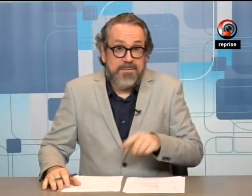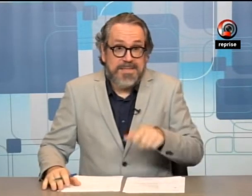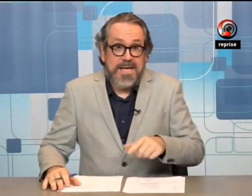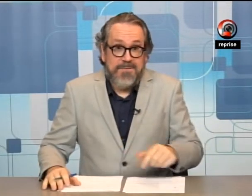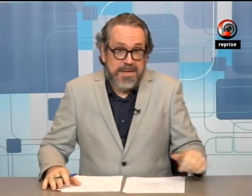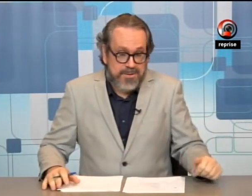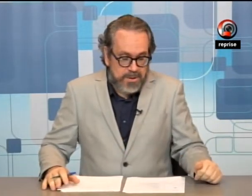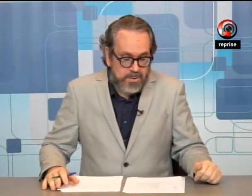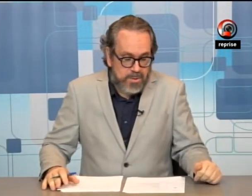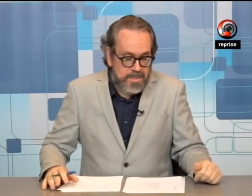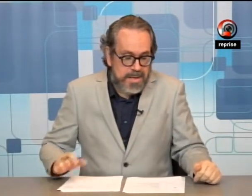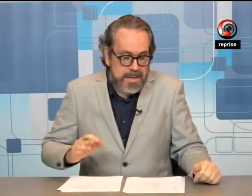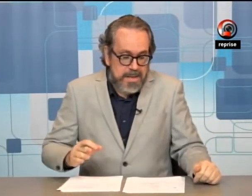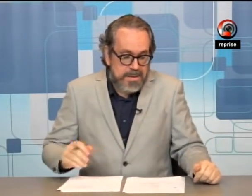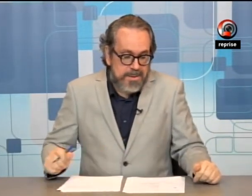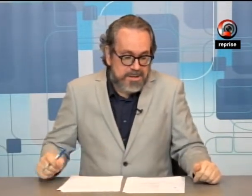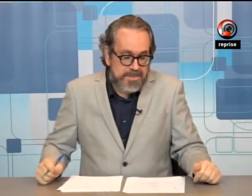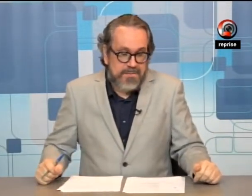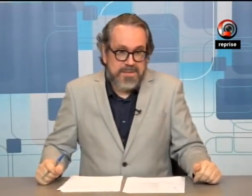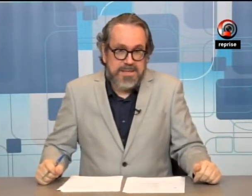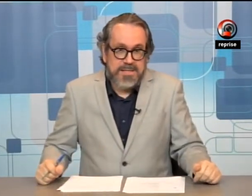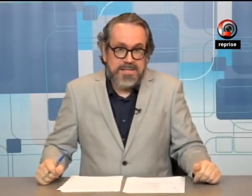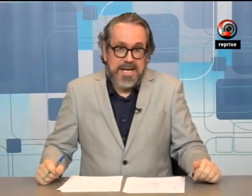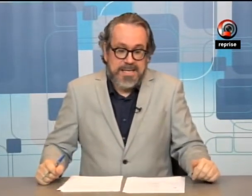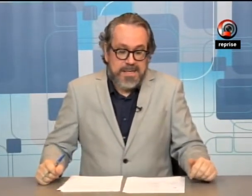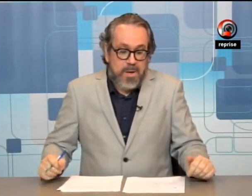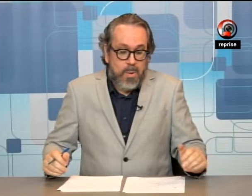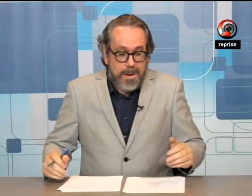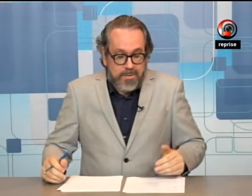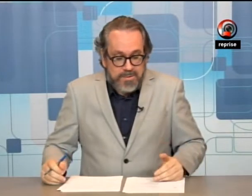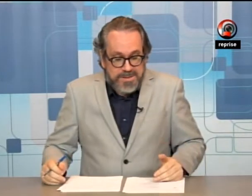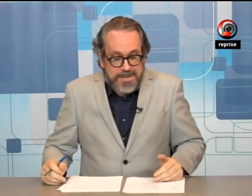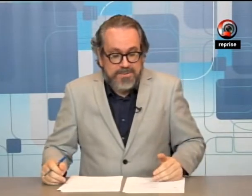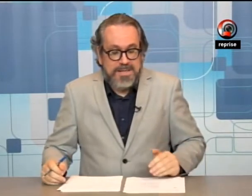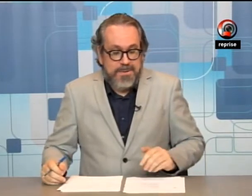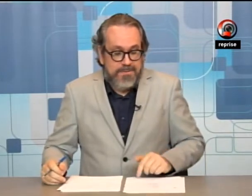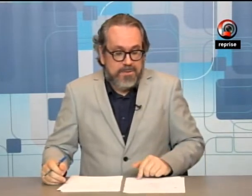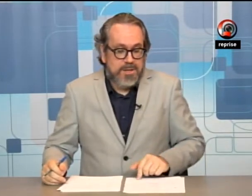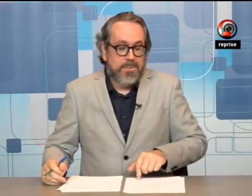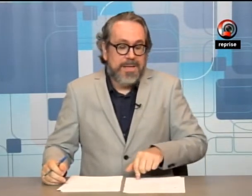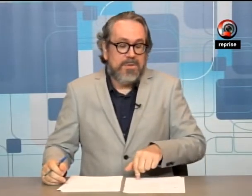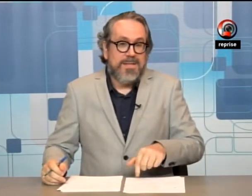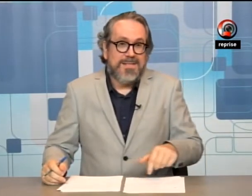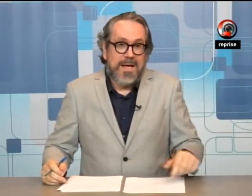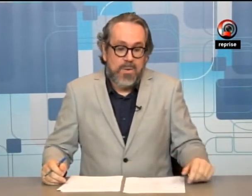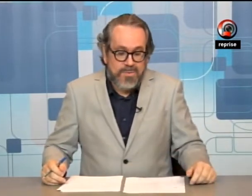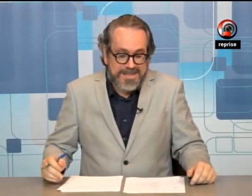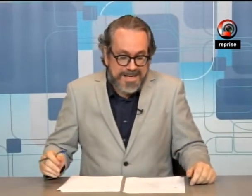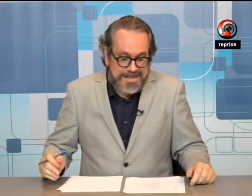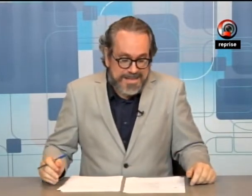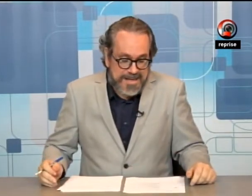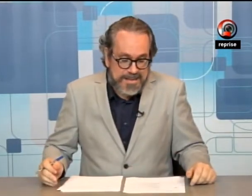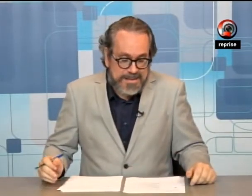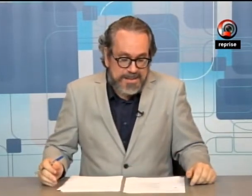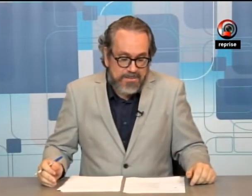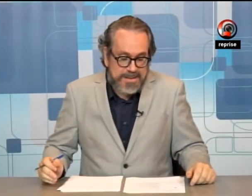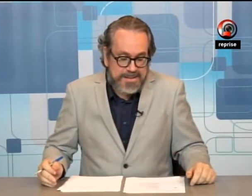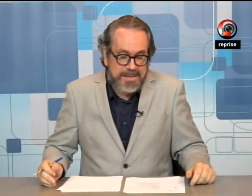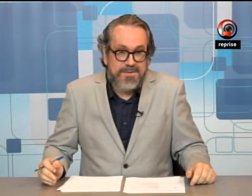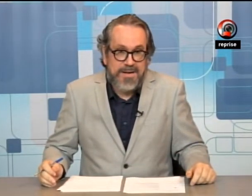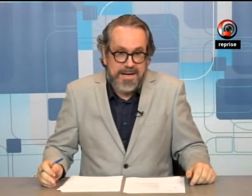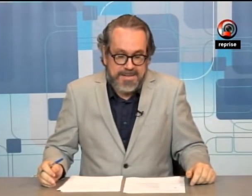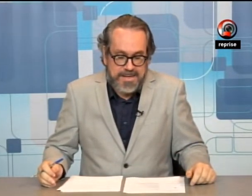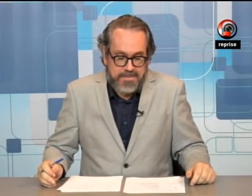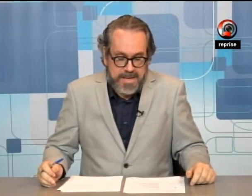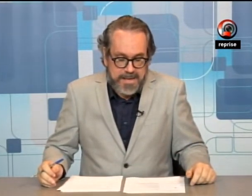gente segue falando de economia, dá uma dica para vocês aí de casa. O balcão de empregos da Prefeitura de Rio Preto está com